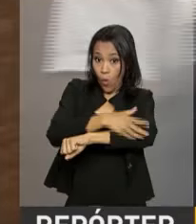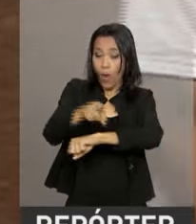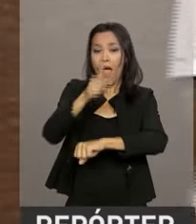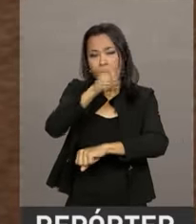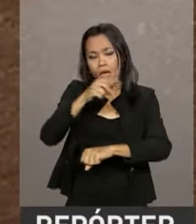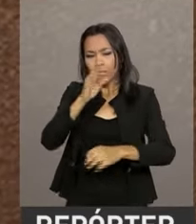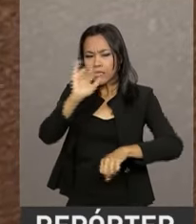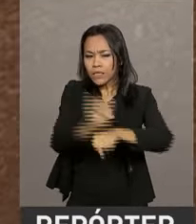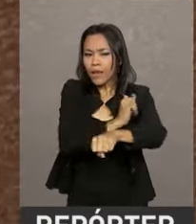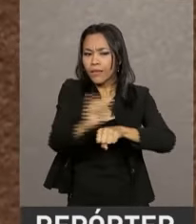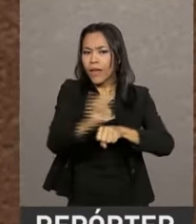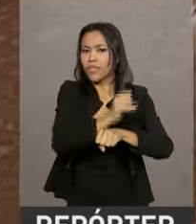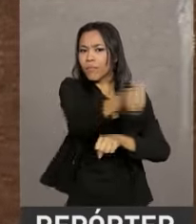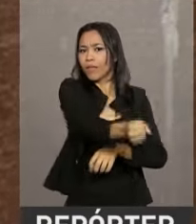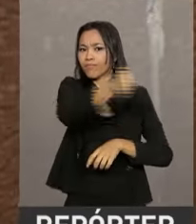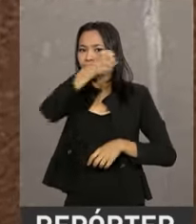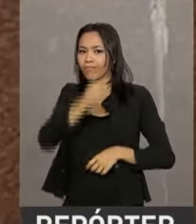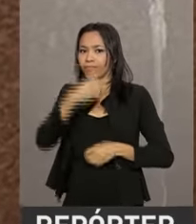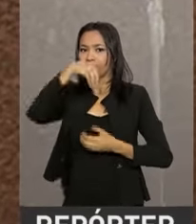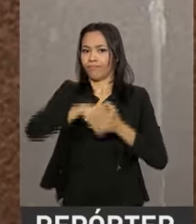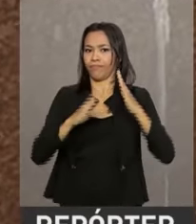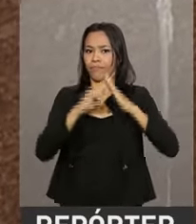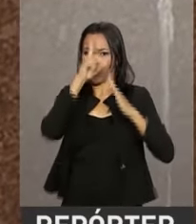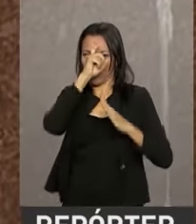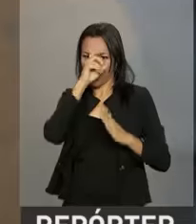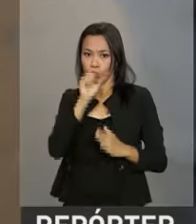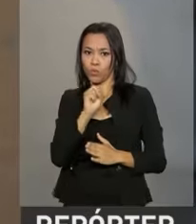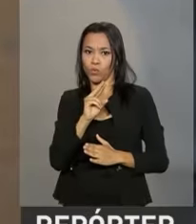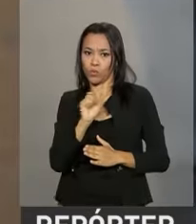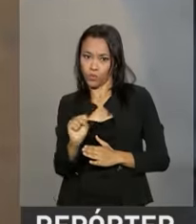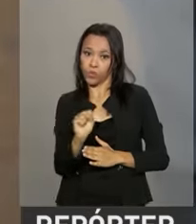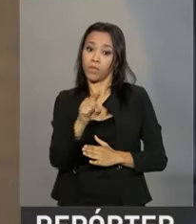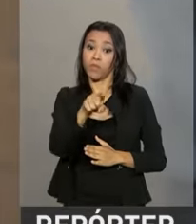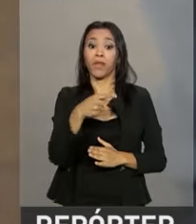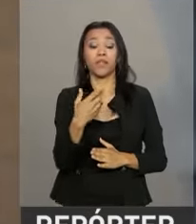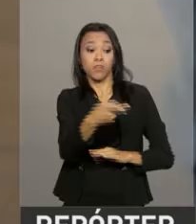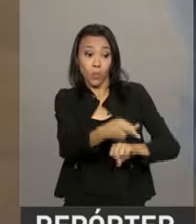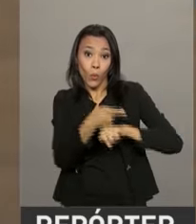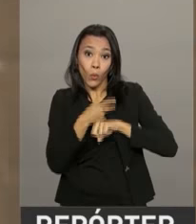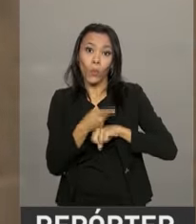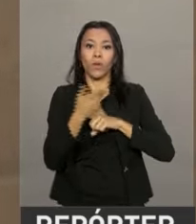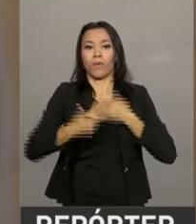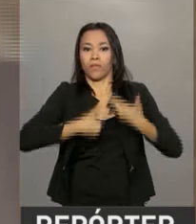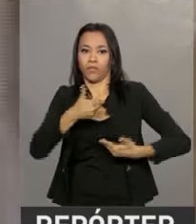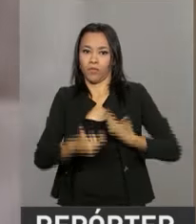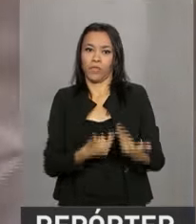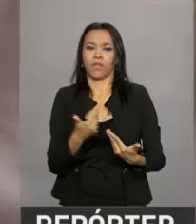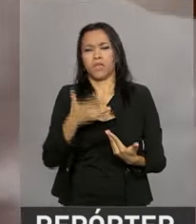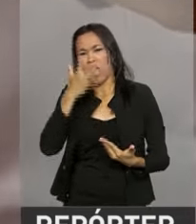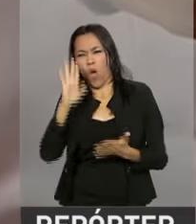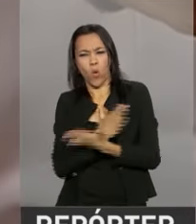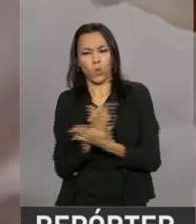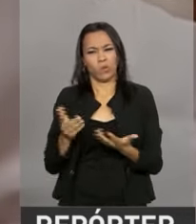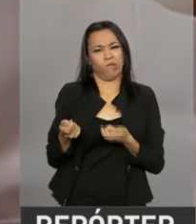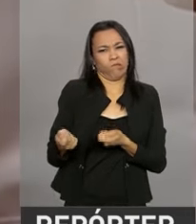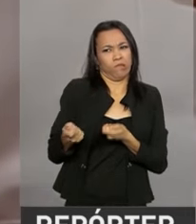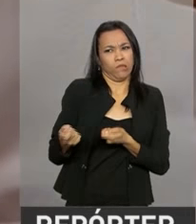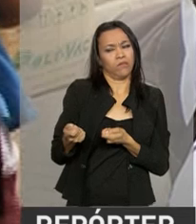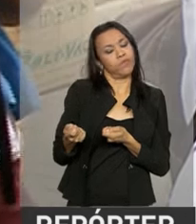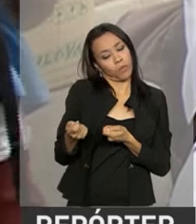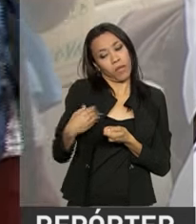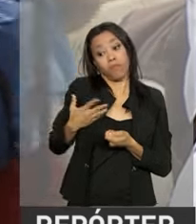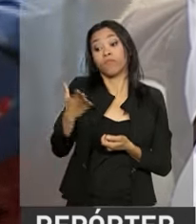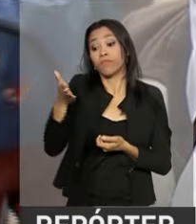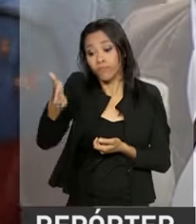eles vêm por demanda espontânea, porque eles também passam mal na rua, tudo e eles vêm procurar atendimento e outros, os mais resistentes, a gente vai até